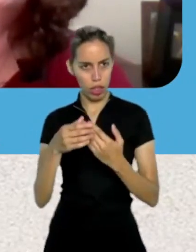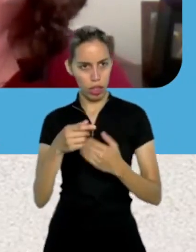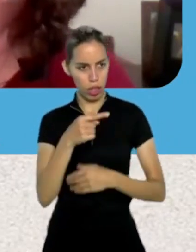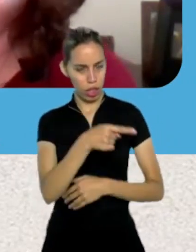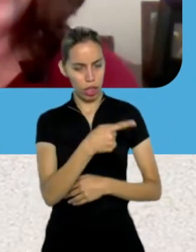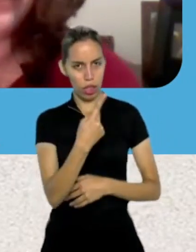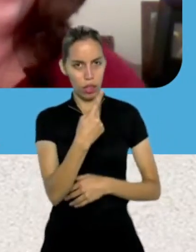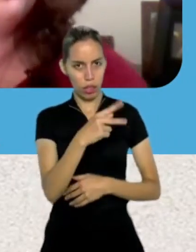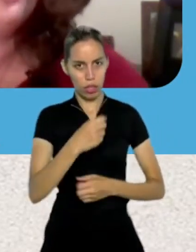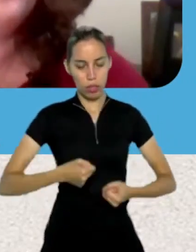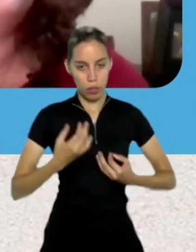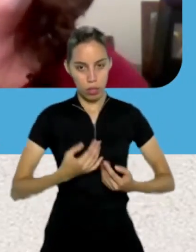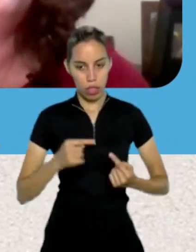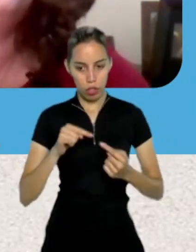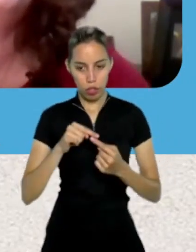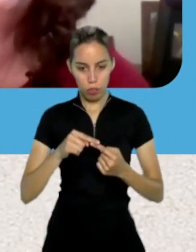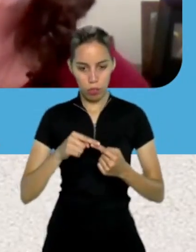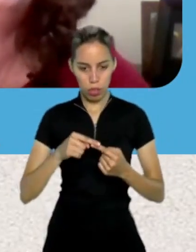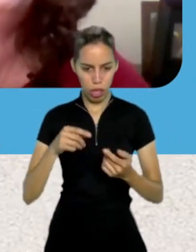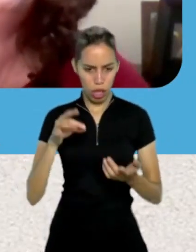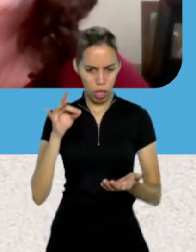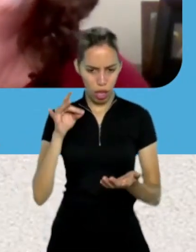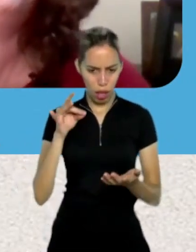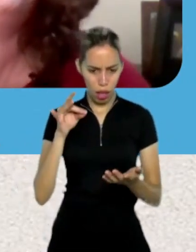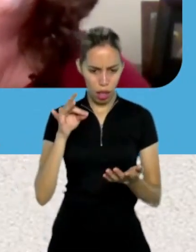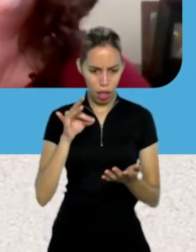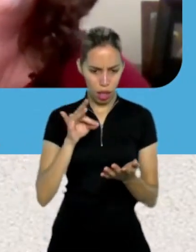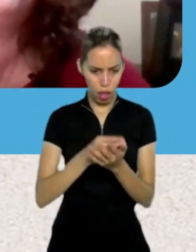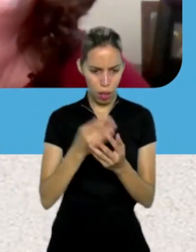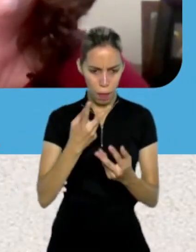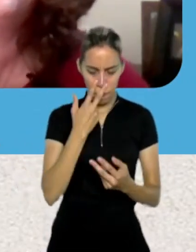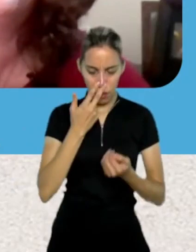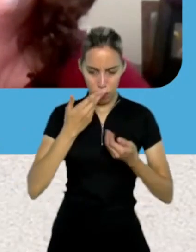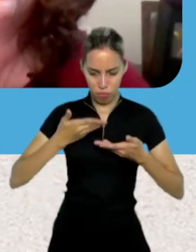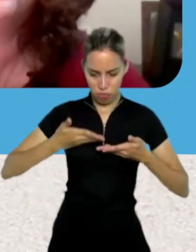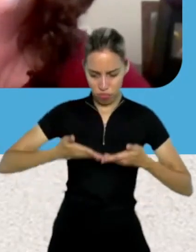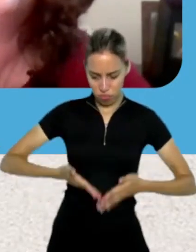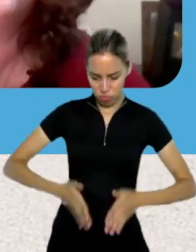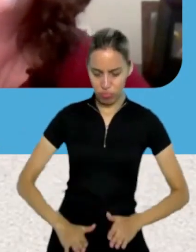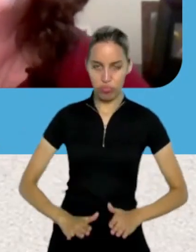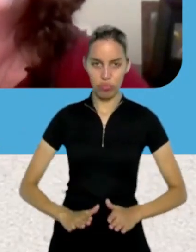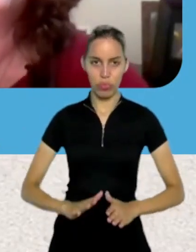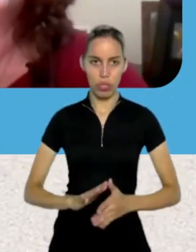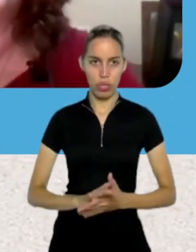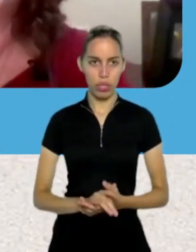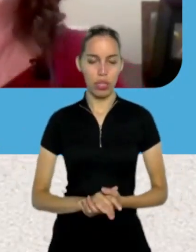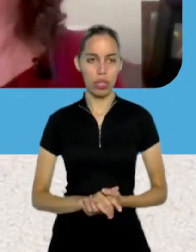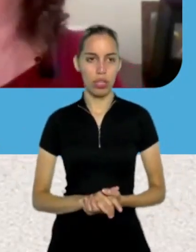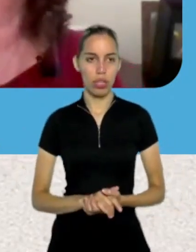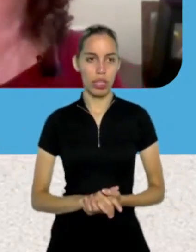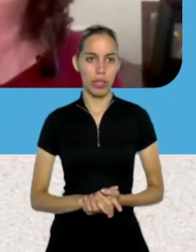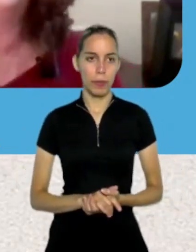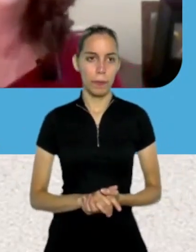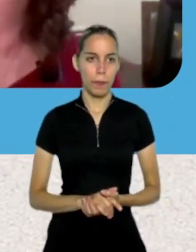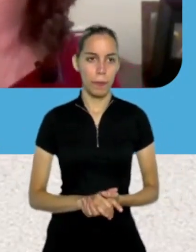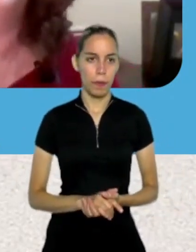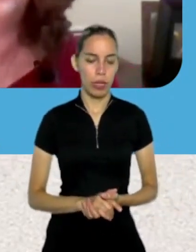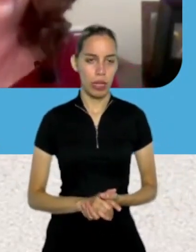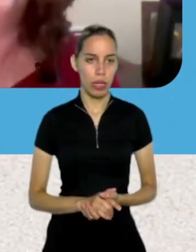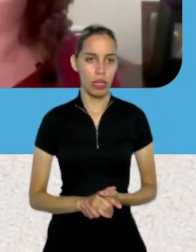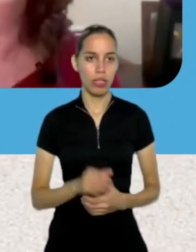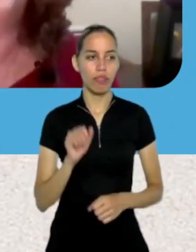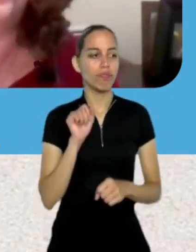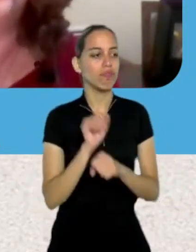também. sim, Igual quando o ela livro é um termina, filho, né? ela quer ficar ali de resguardo, esperando